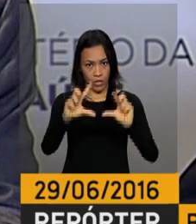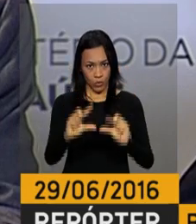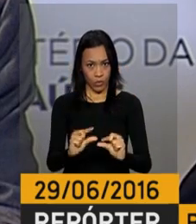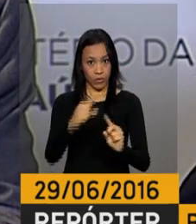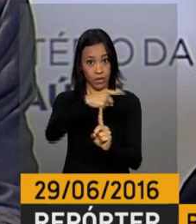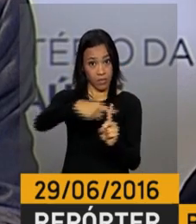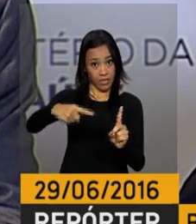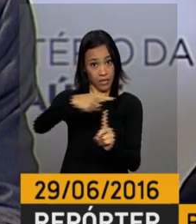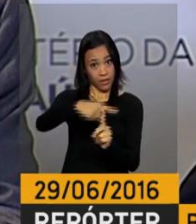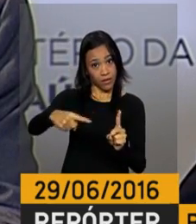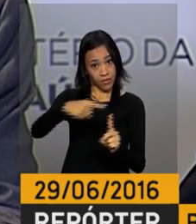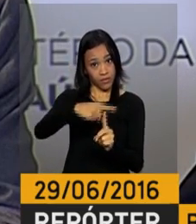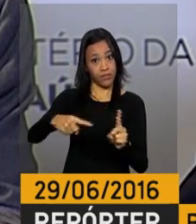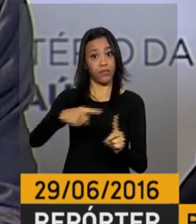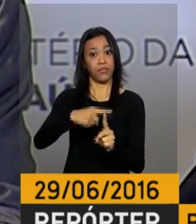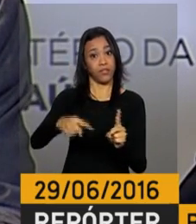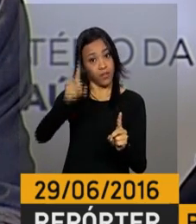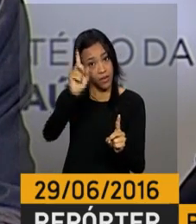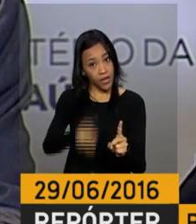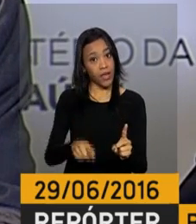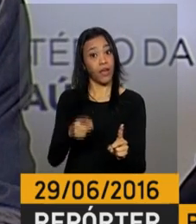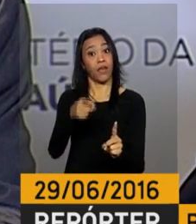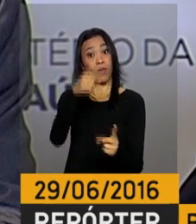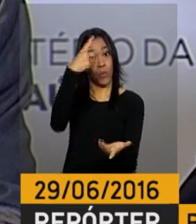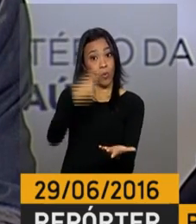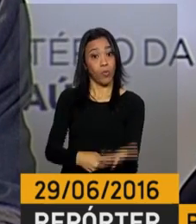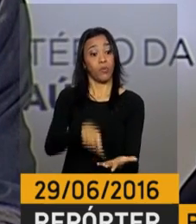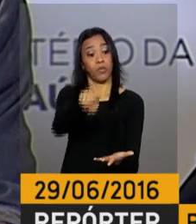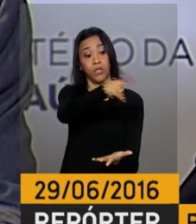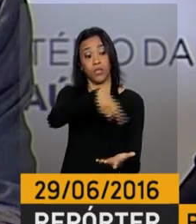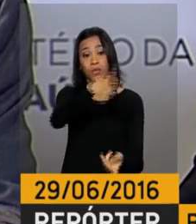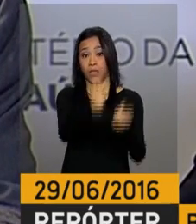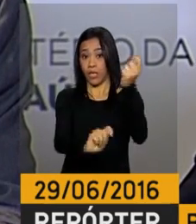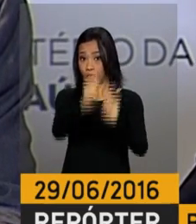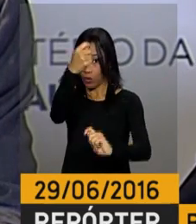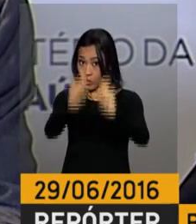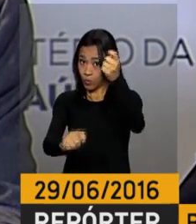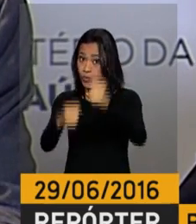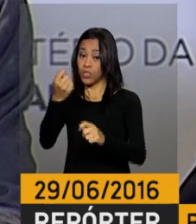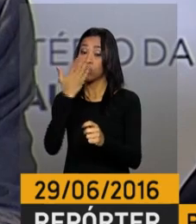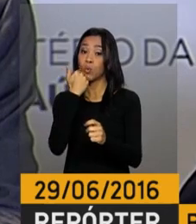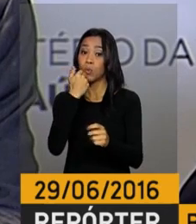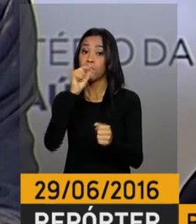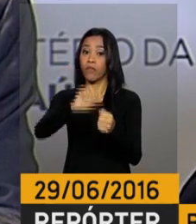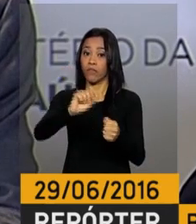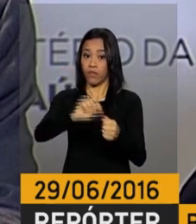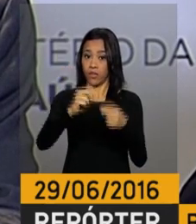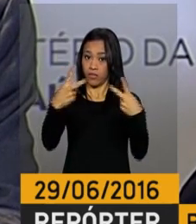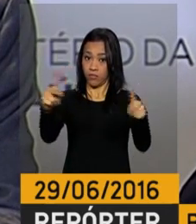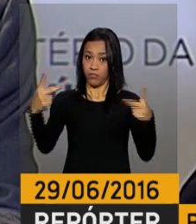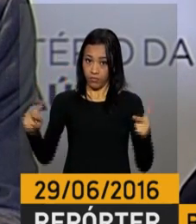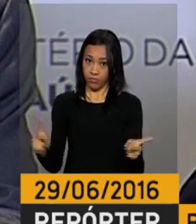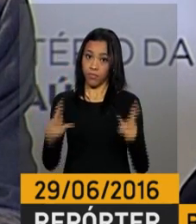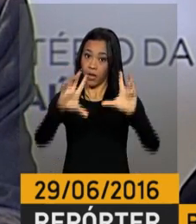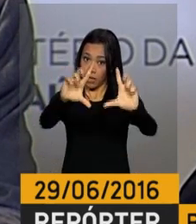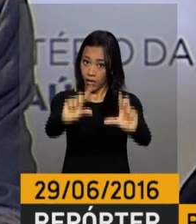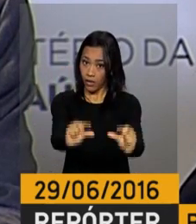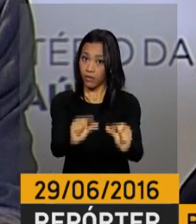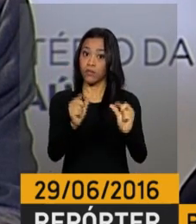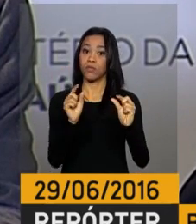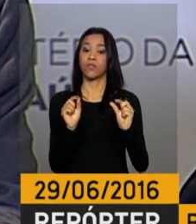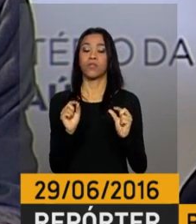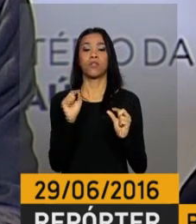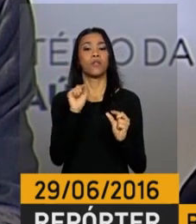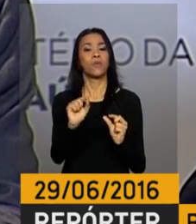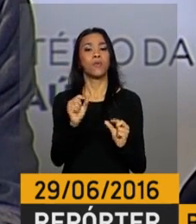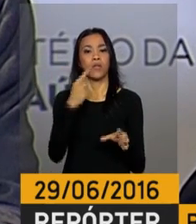daquela parte que cabe à indústria do uso da indústria dos alimentos processados eh eh o